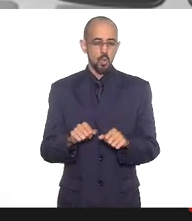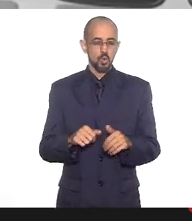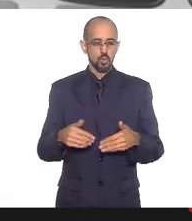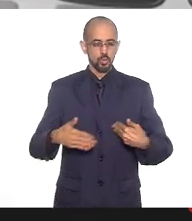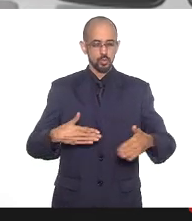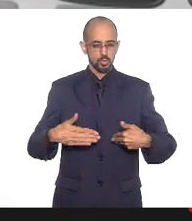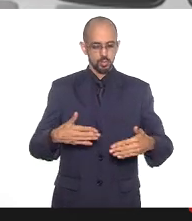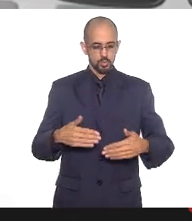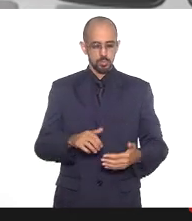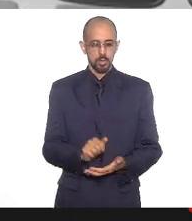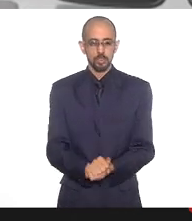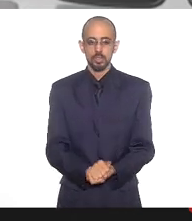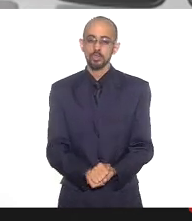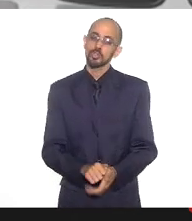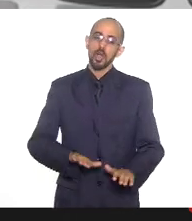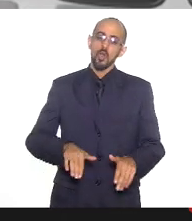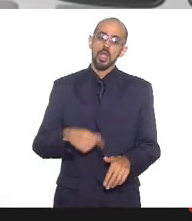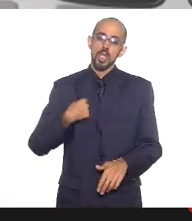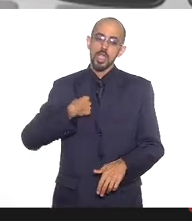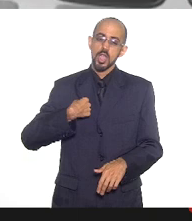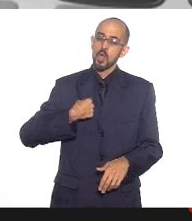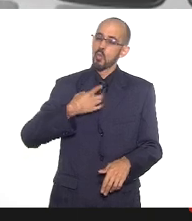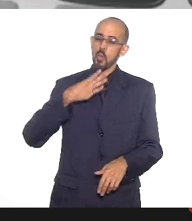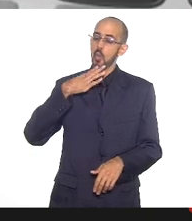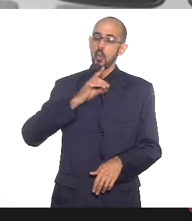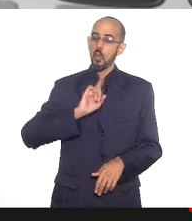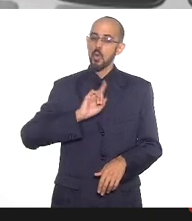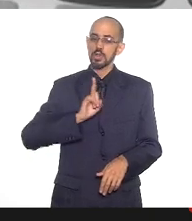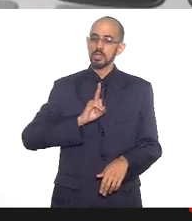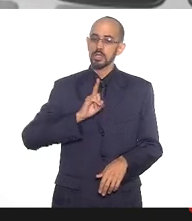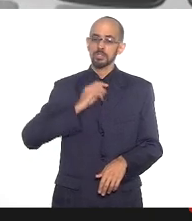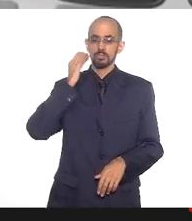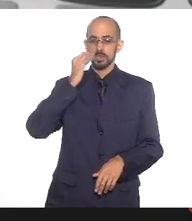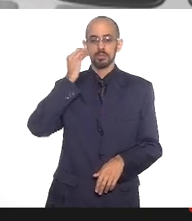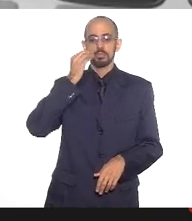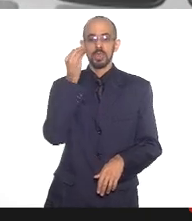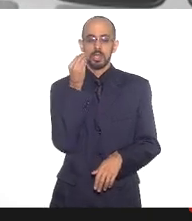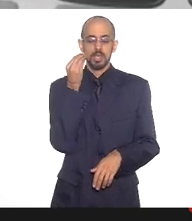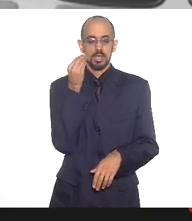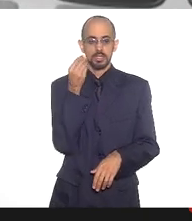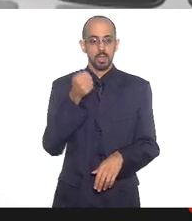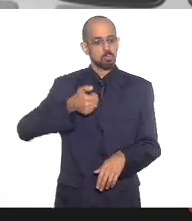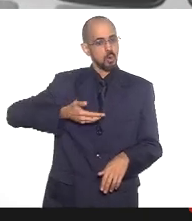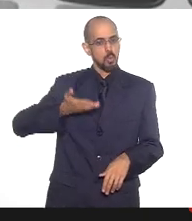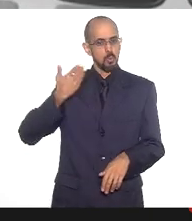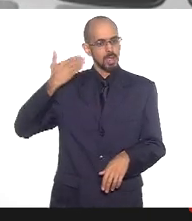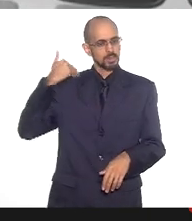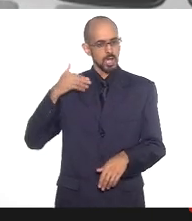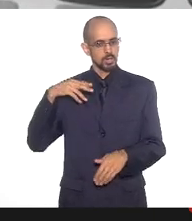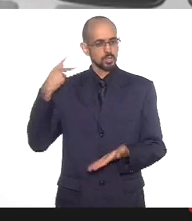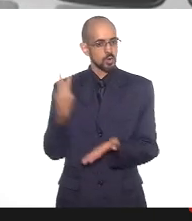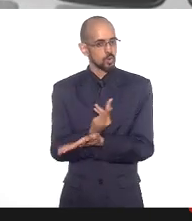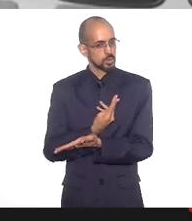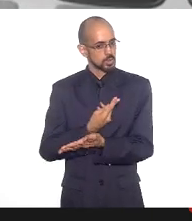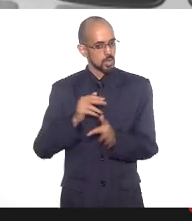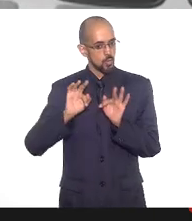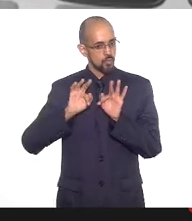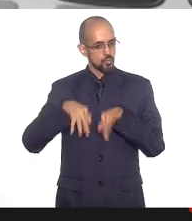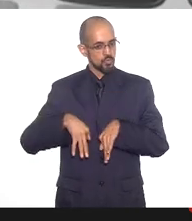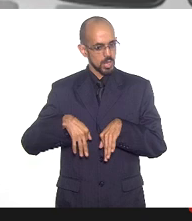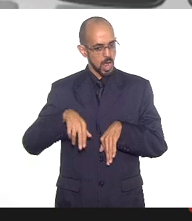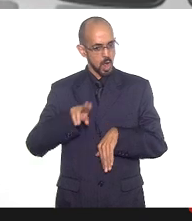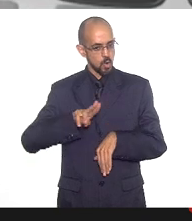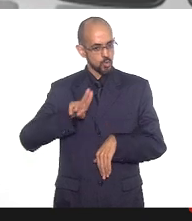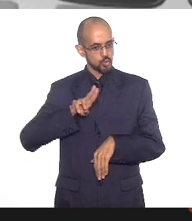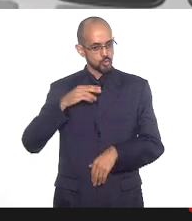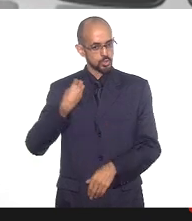eu desconheço alguma experiência recente em que esse encontro de contas tenha chegado pelo prazo final de vida útil, mas a